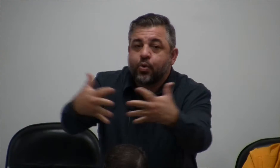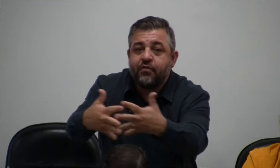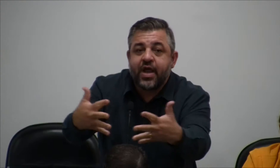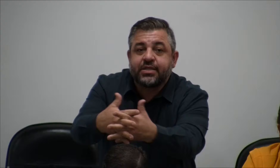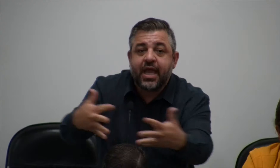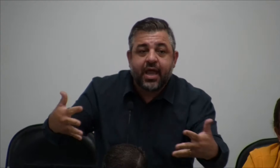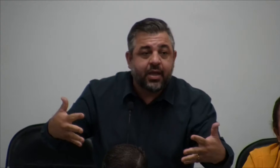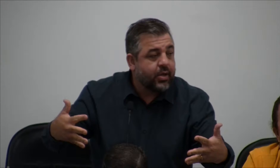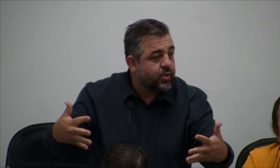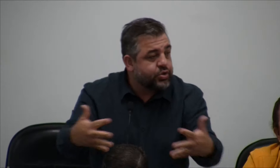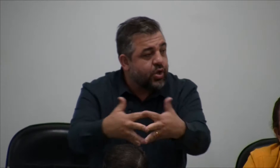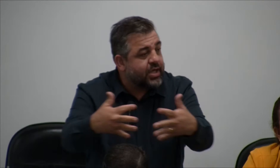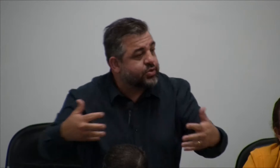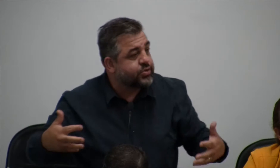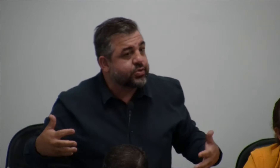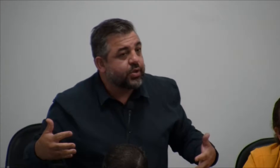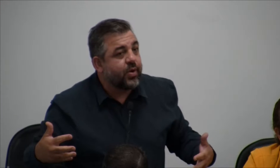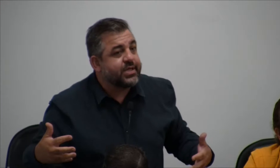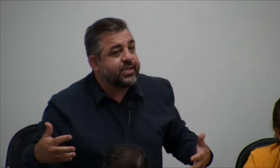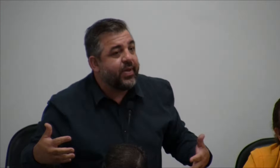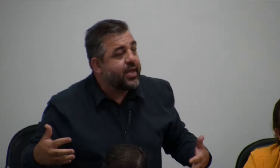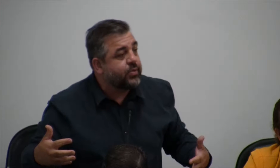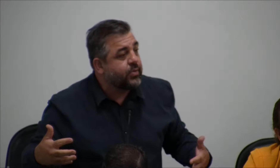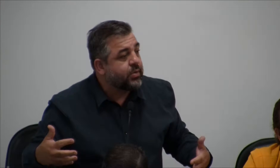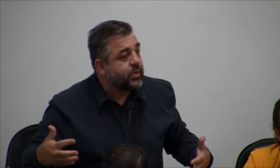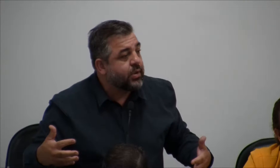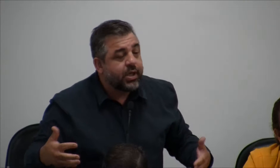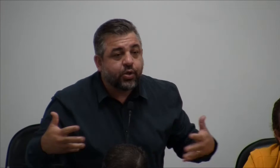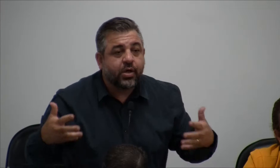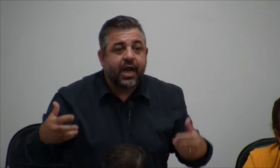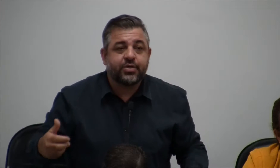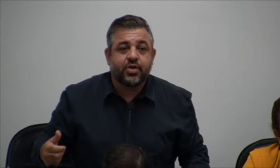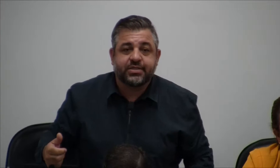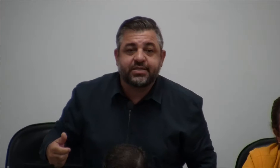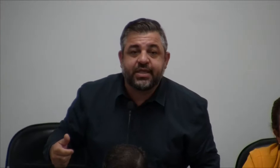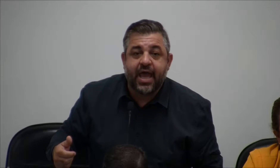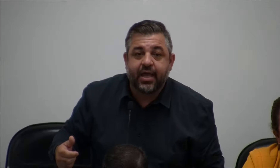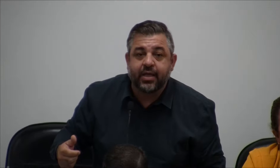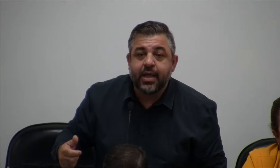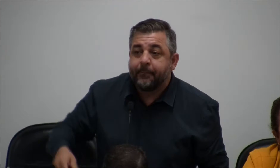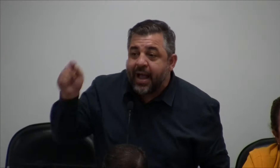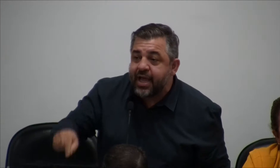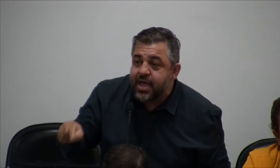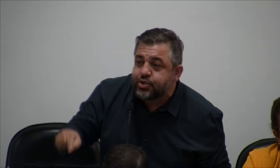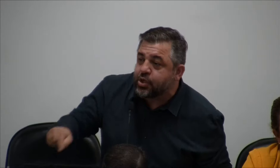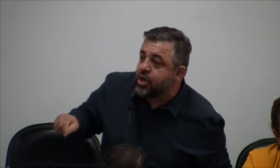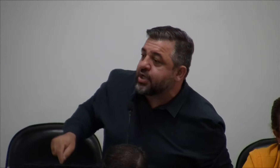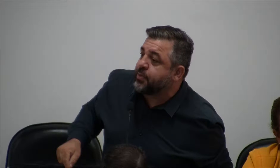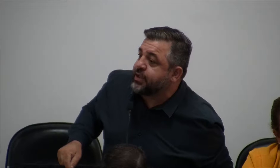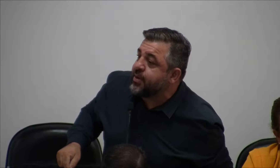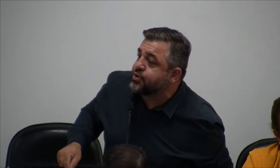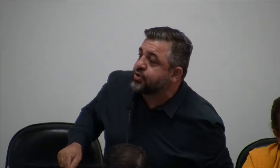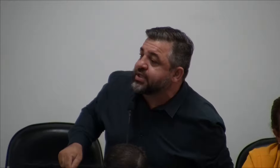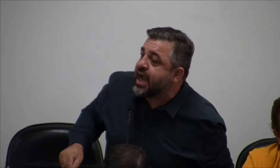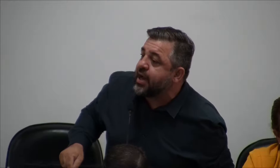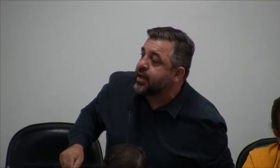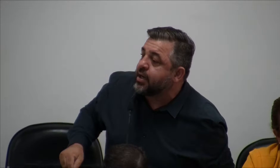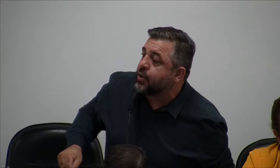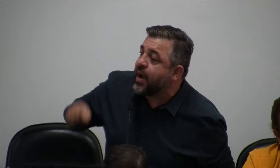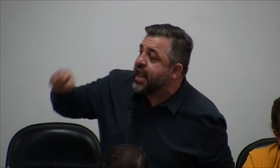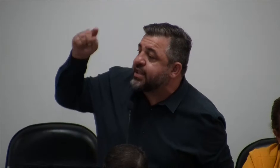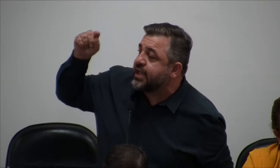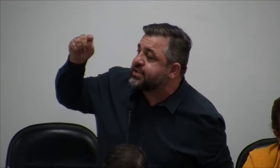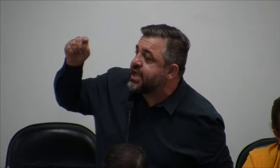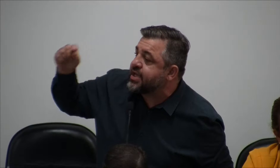assim converter os nossos conhecimentos e trocar as nossas ideias. Para isso que nós podemos